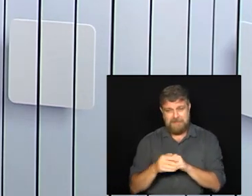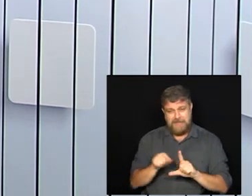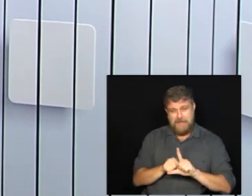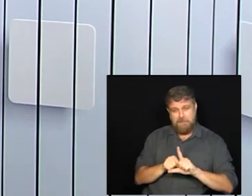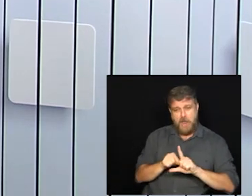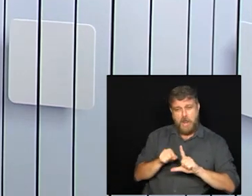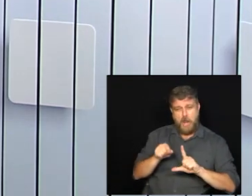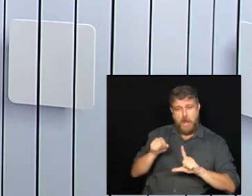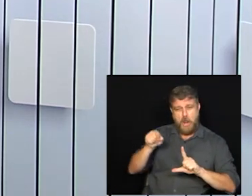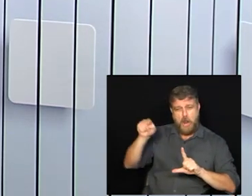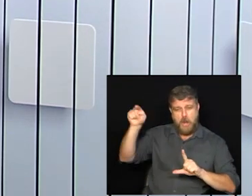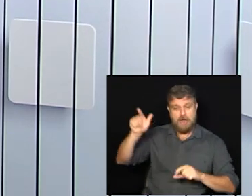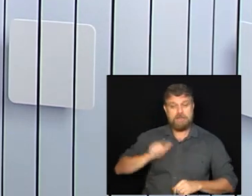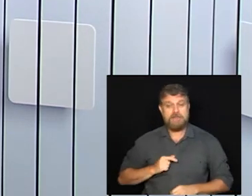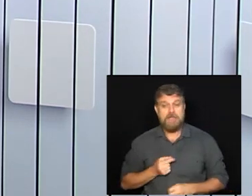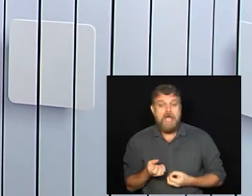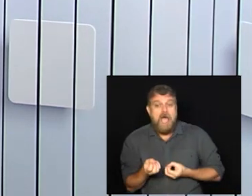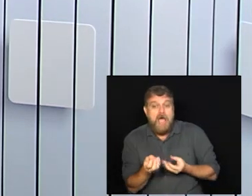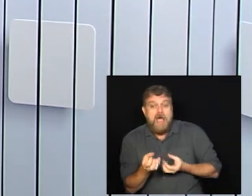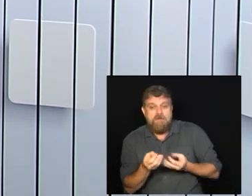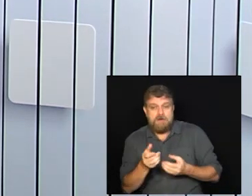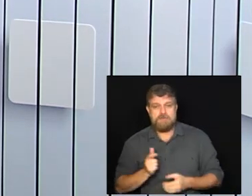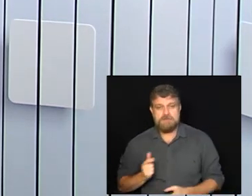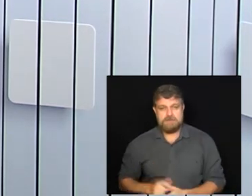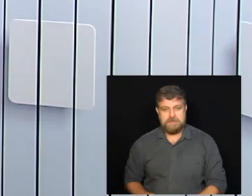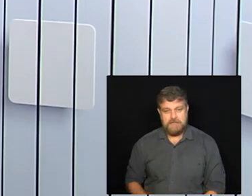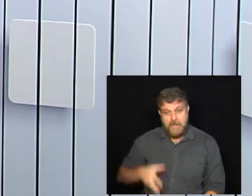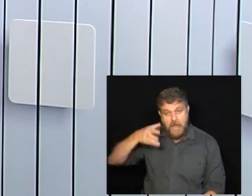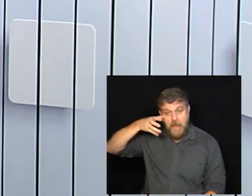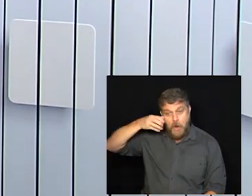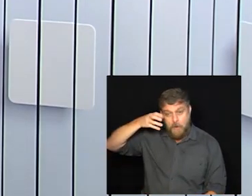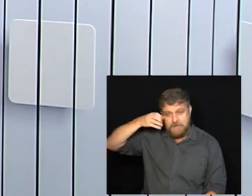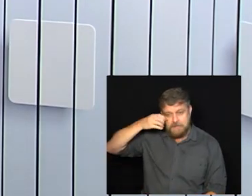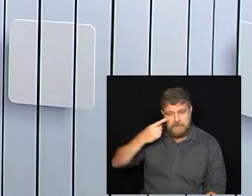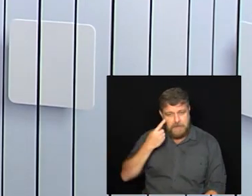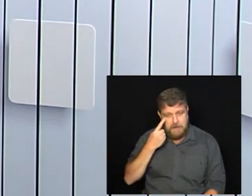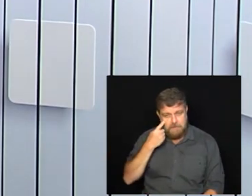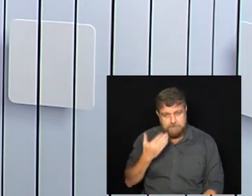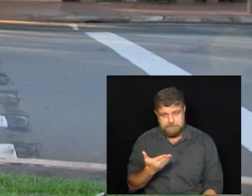na região. Quem tem as informações é o repórter André Aranha.